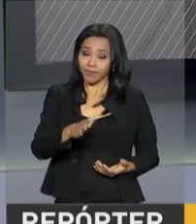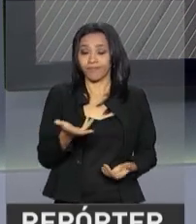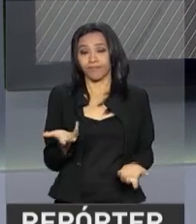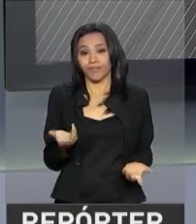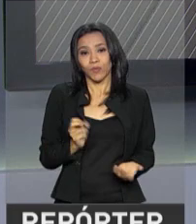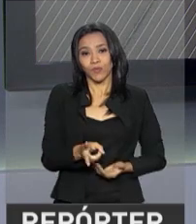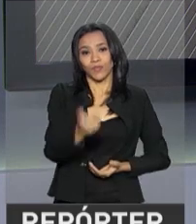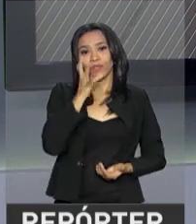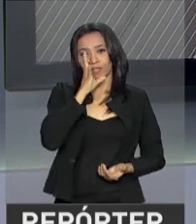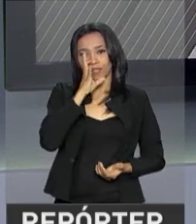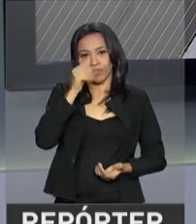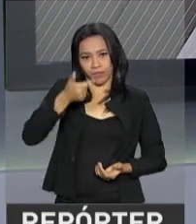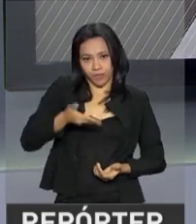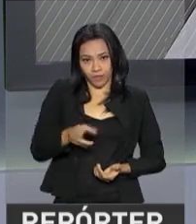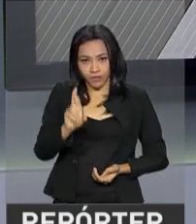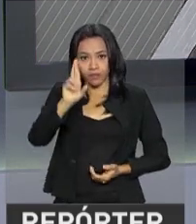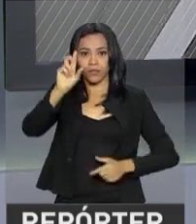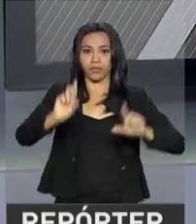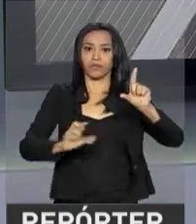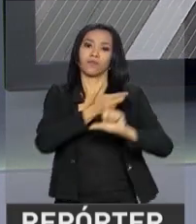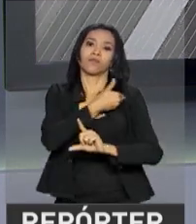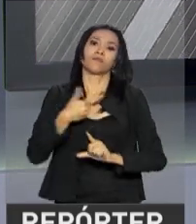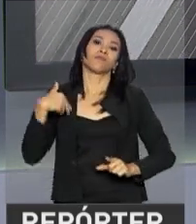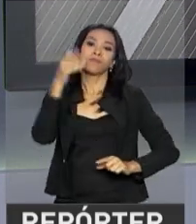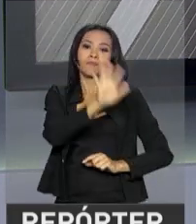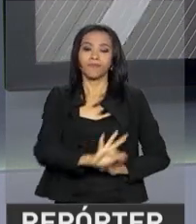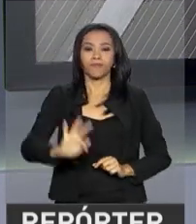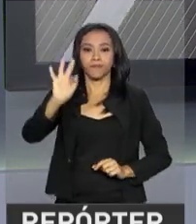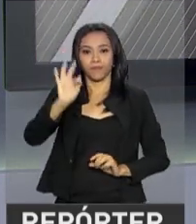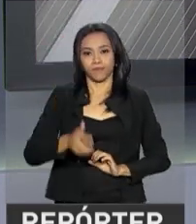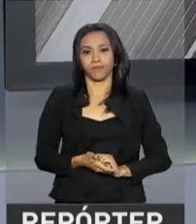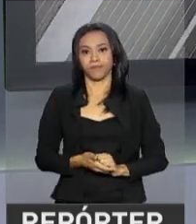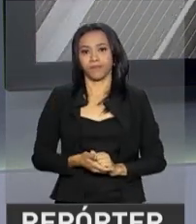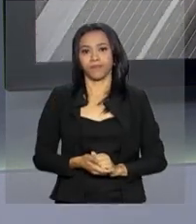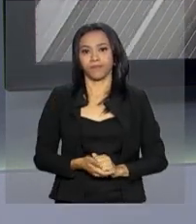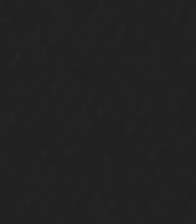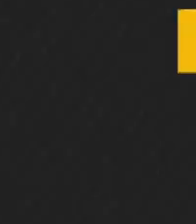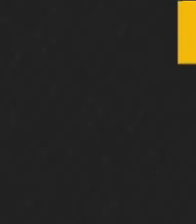você e continue com a gente aqui na nbr a tv do governo federal